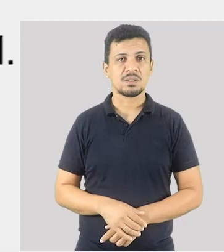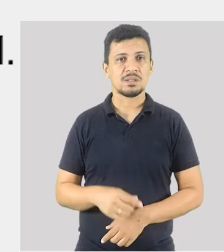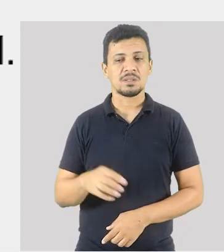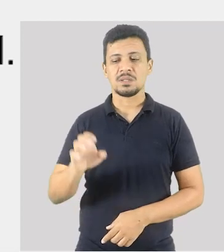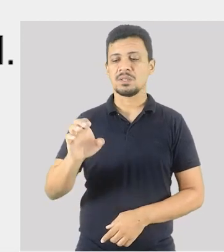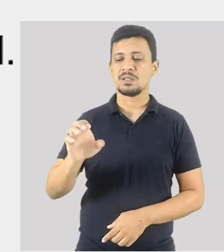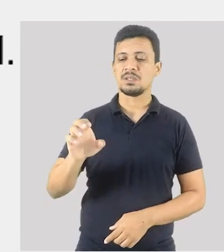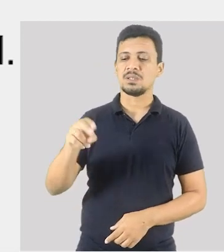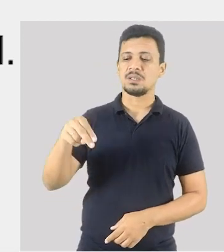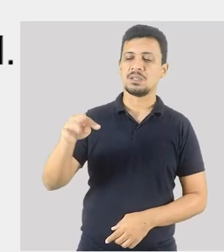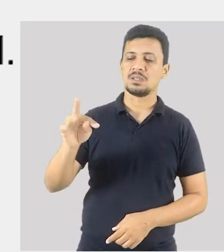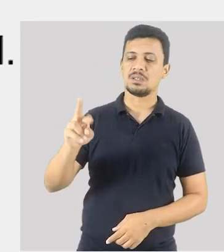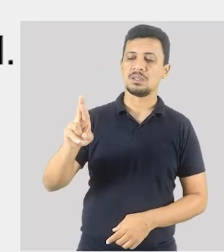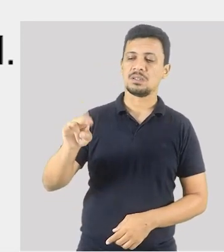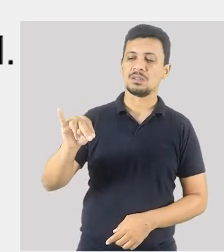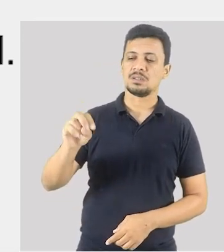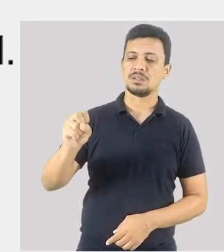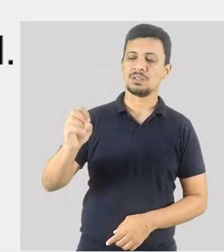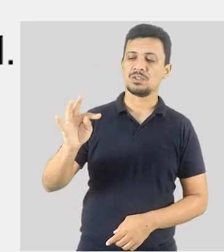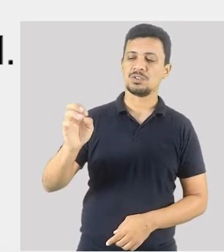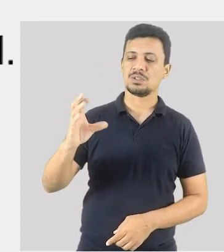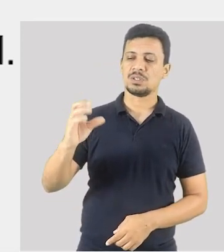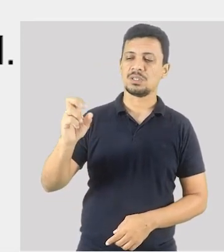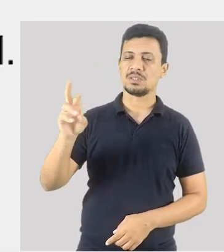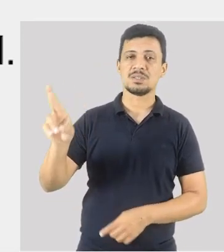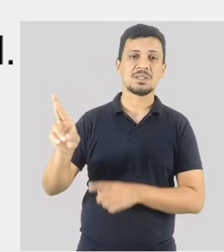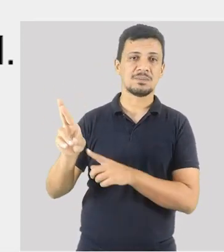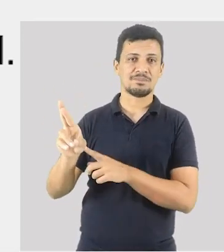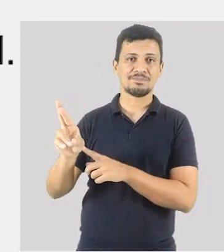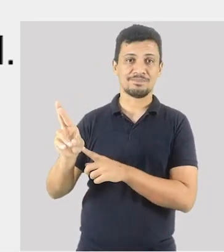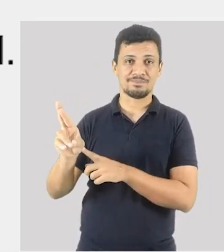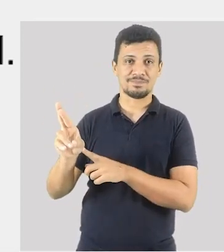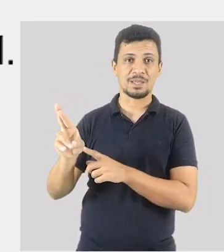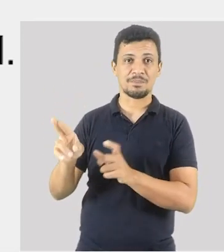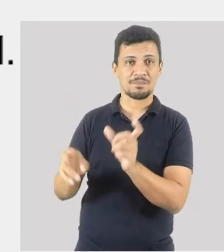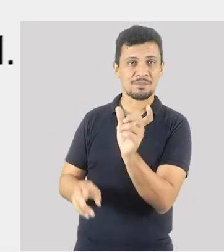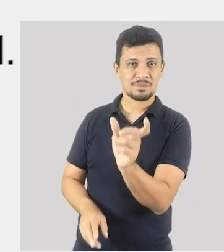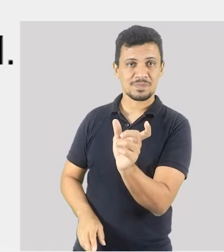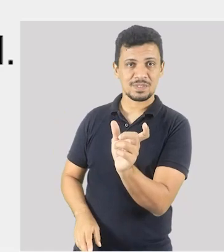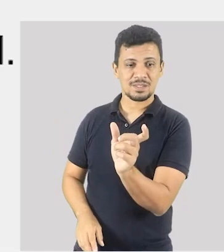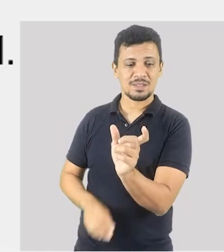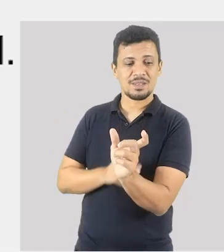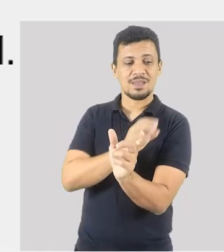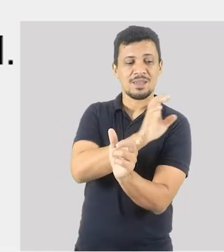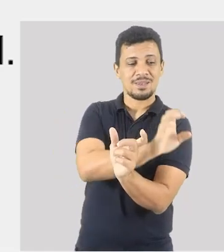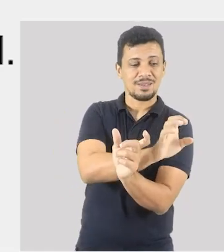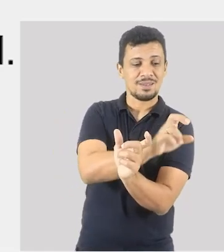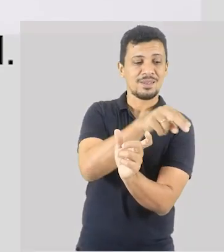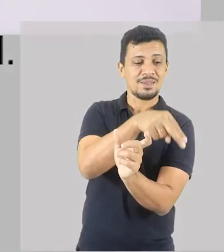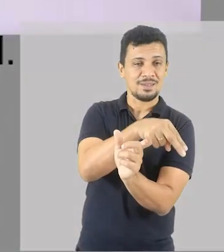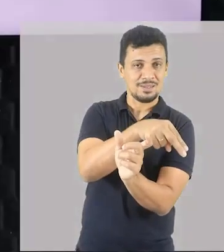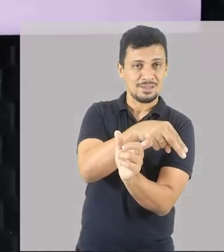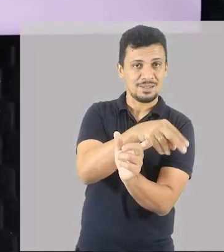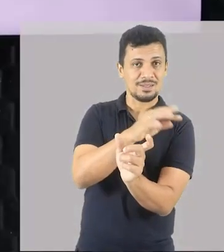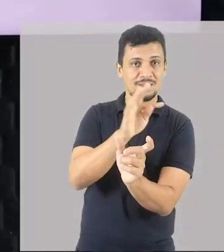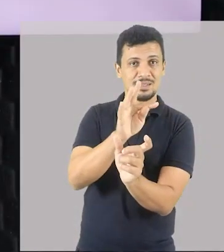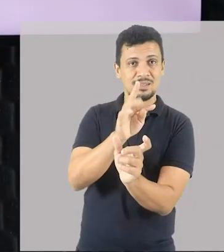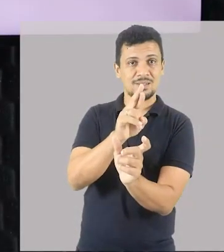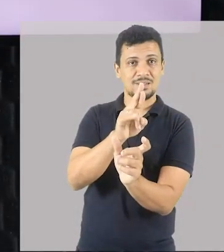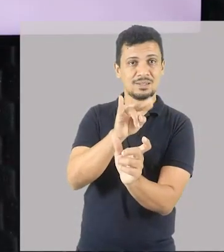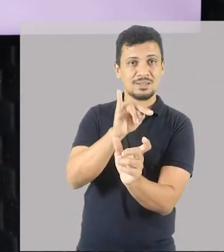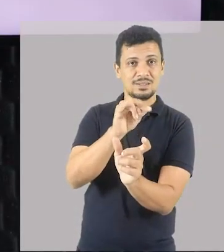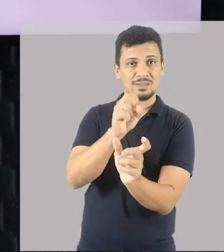mais me entristecer, vou é cantar. Quando eu digo entristecer, a palavra entristecer, o